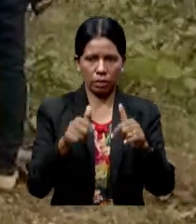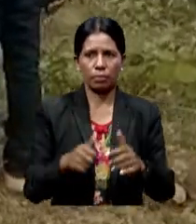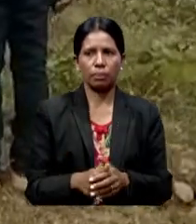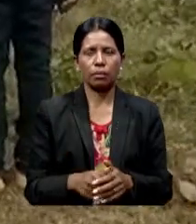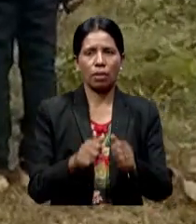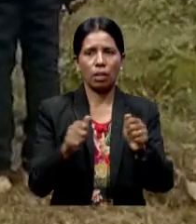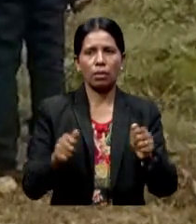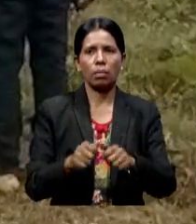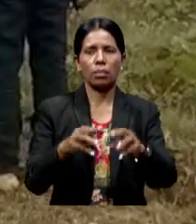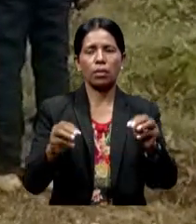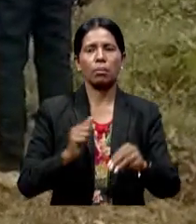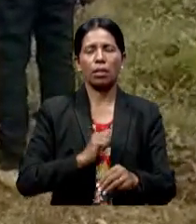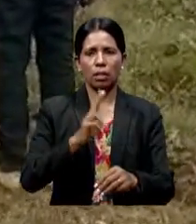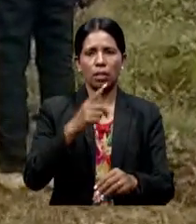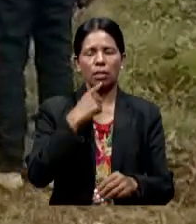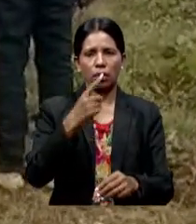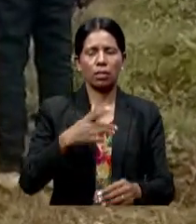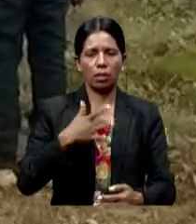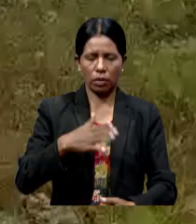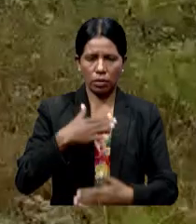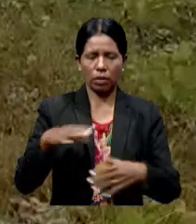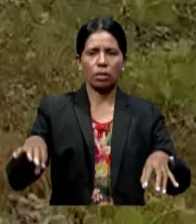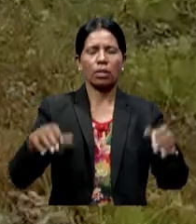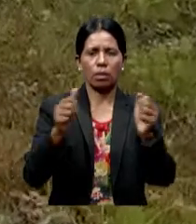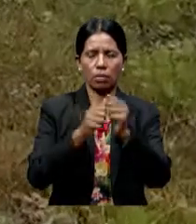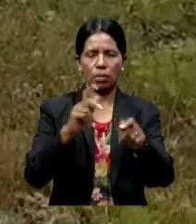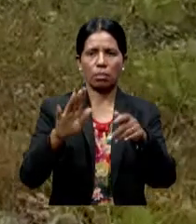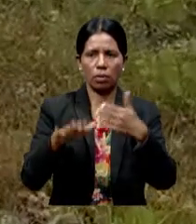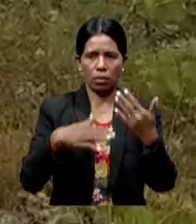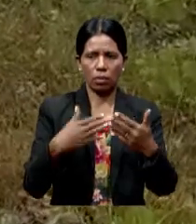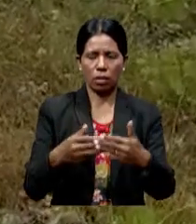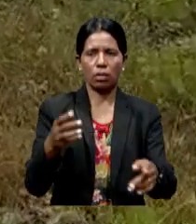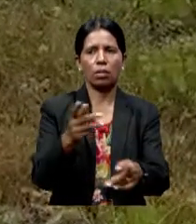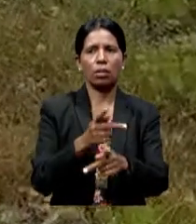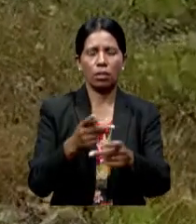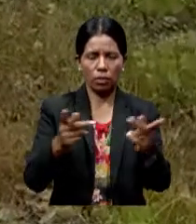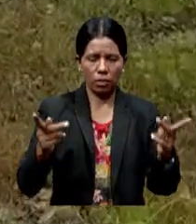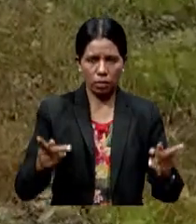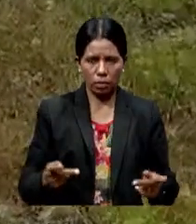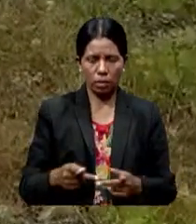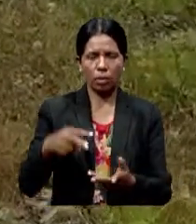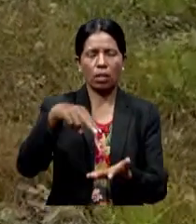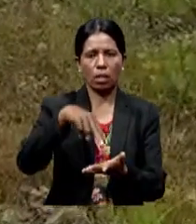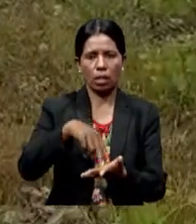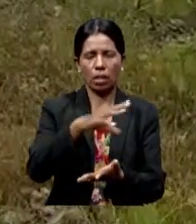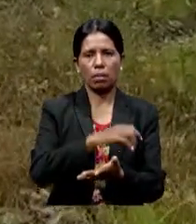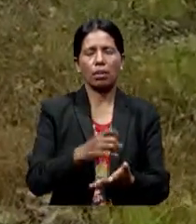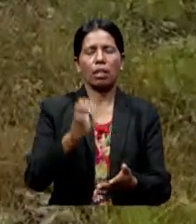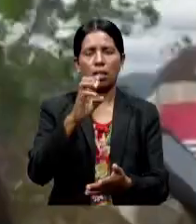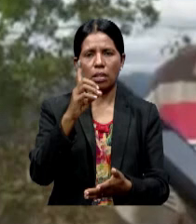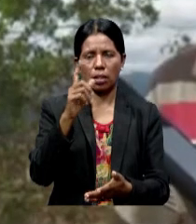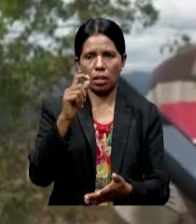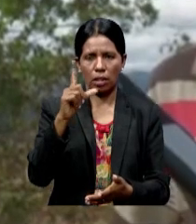administrador municipio ailenia parte aprecia no se coopera o comunidade o dia segura rai ne ba instalasaun ministra saun era